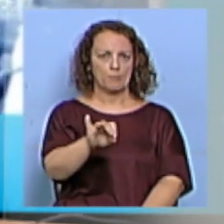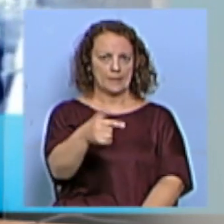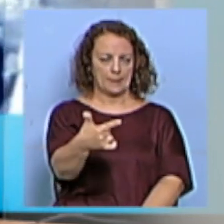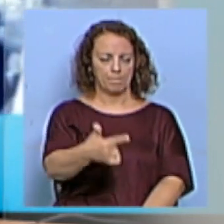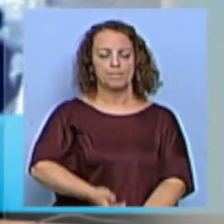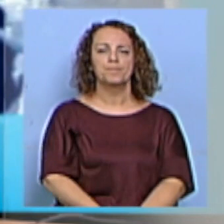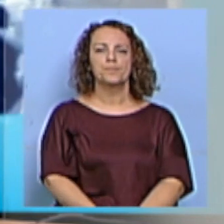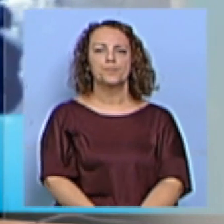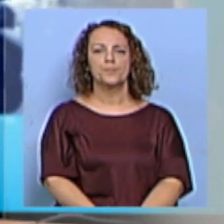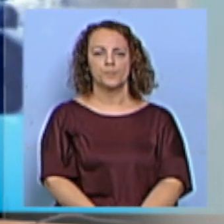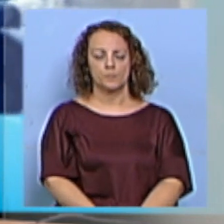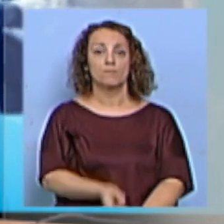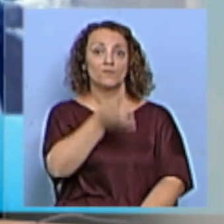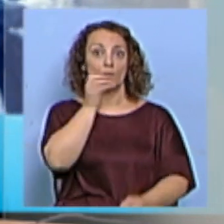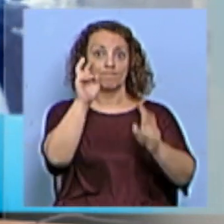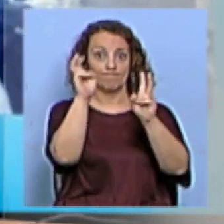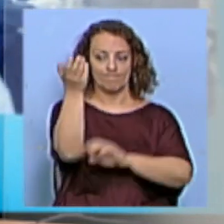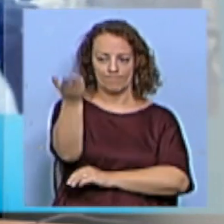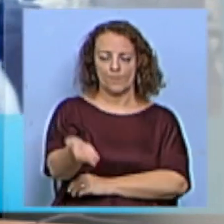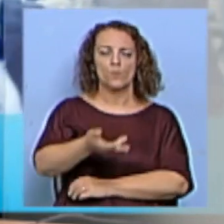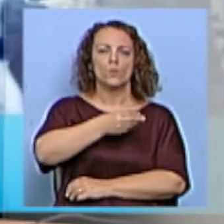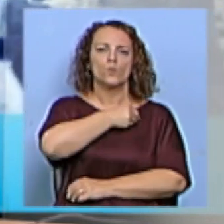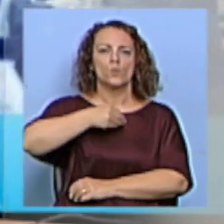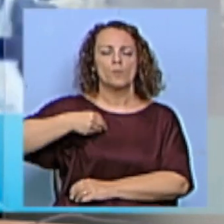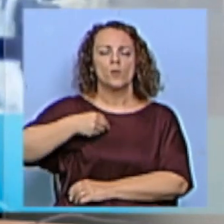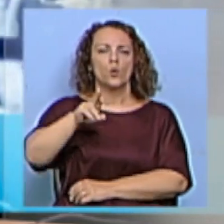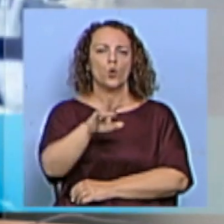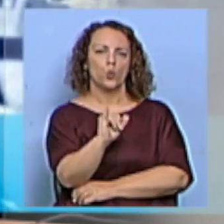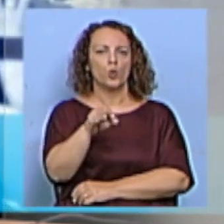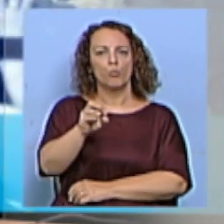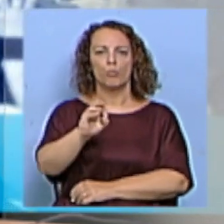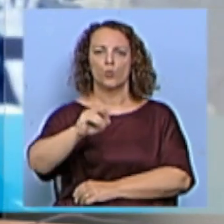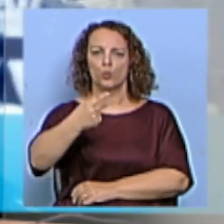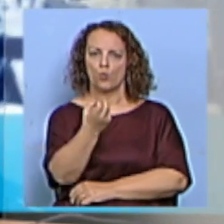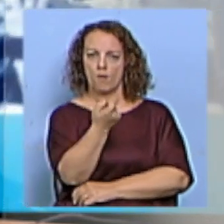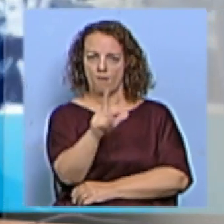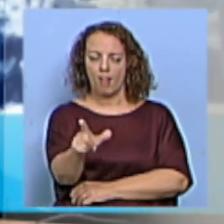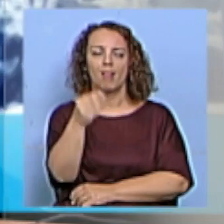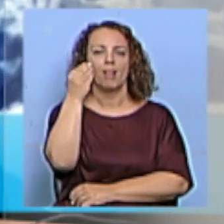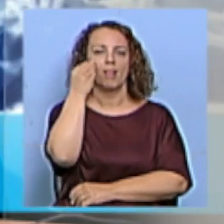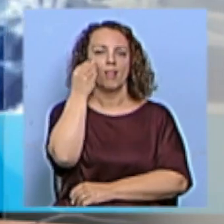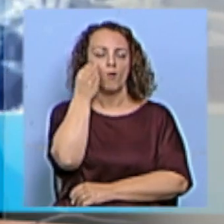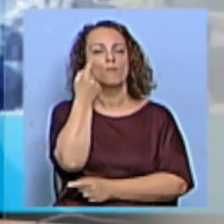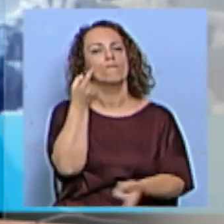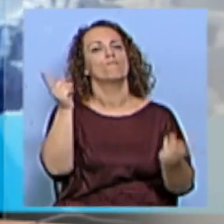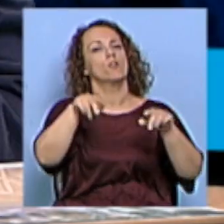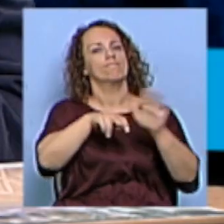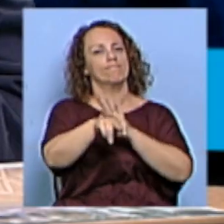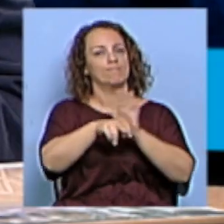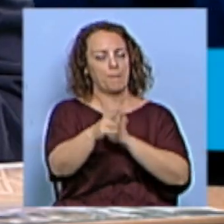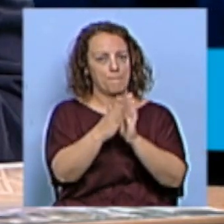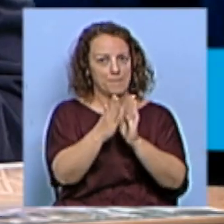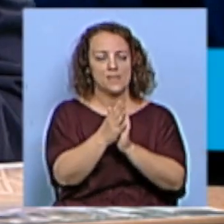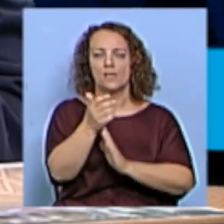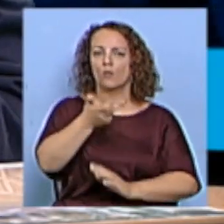agência.eclésia.pt. Falamos agora com o médico Rui Portugal sobre os cuidados a ter no regresso das celebrações comunitárias das missas. Dr. Rui Portugal, muito boa